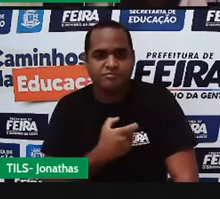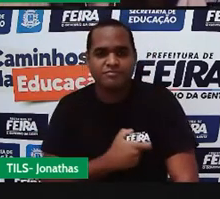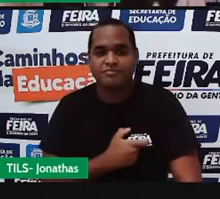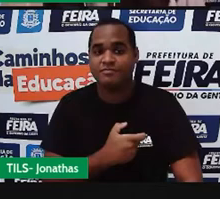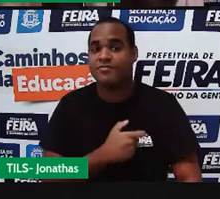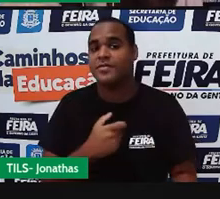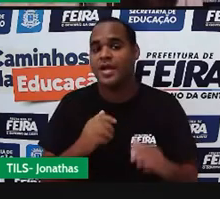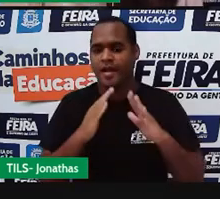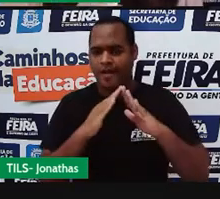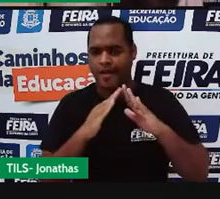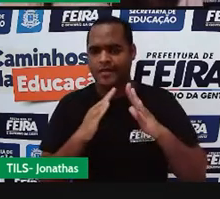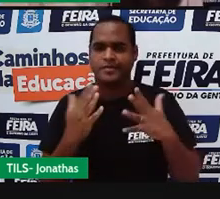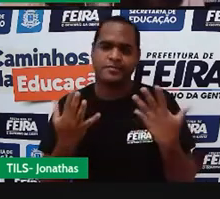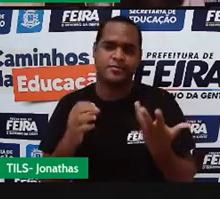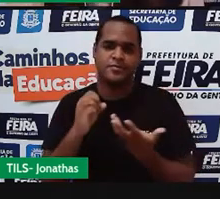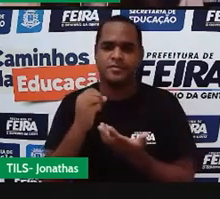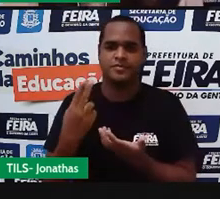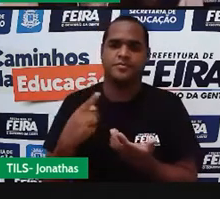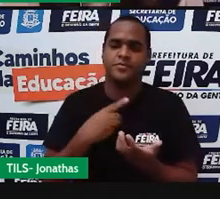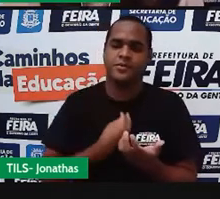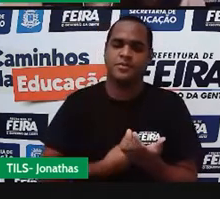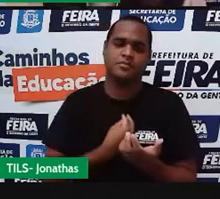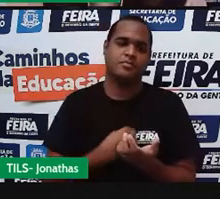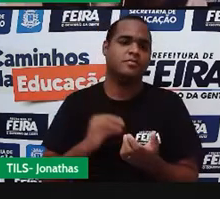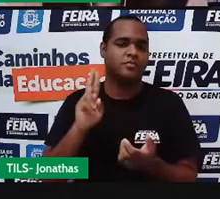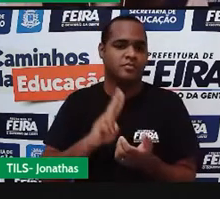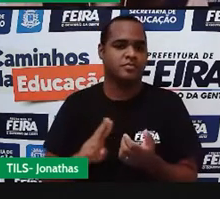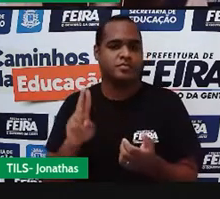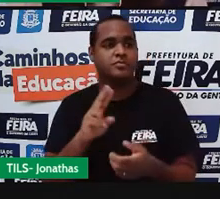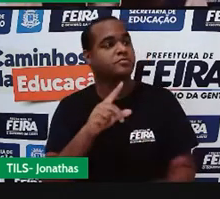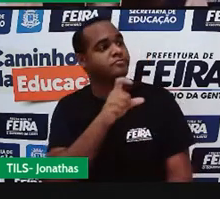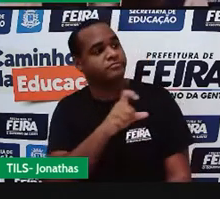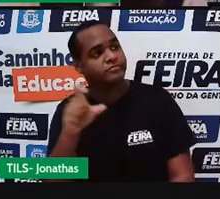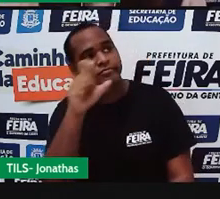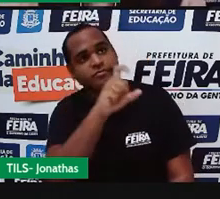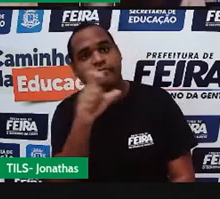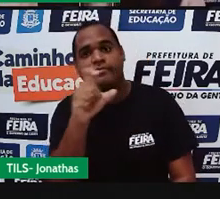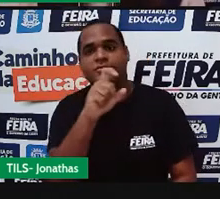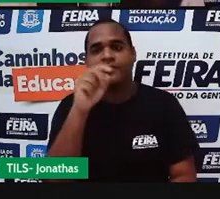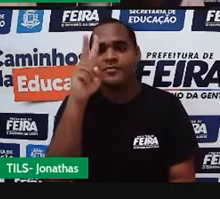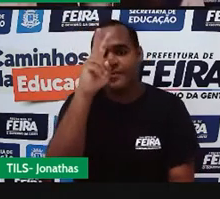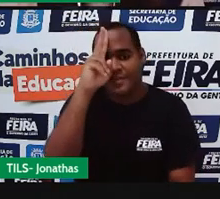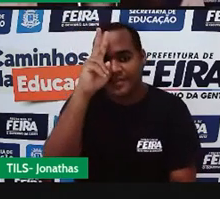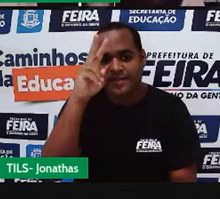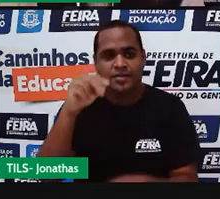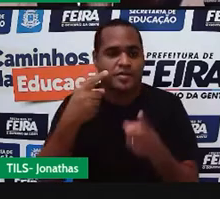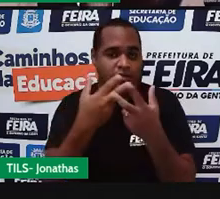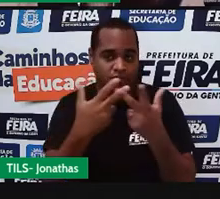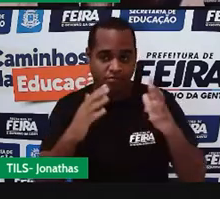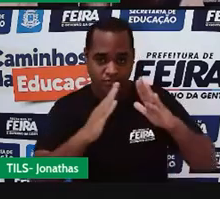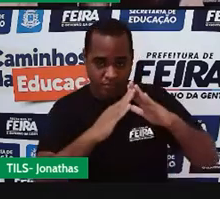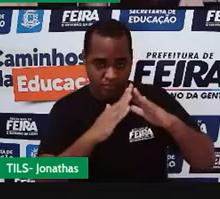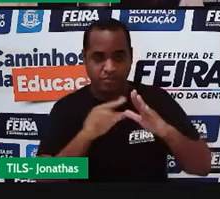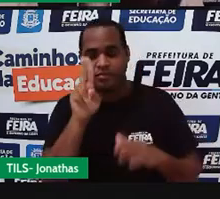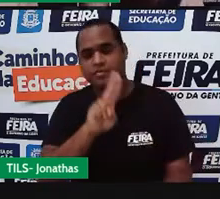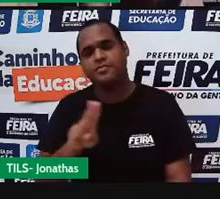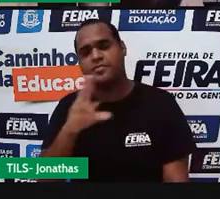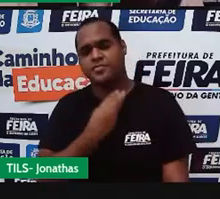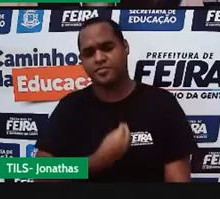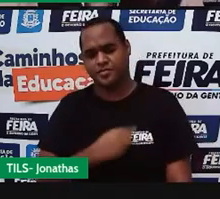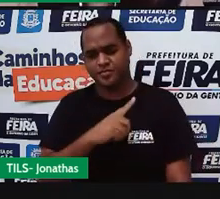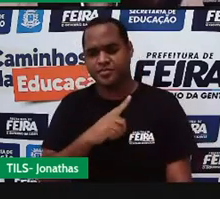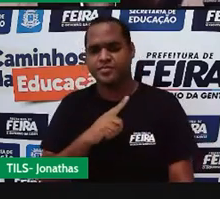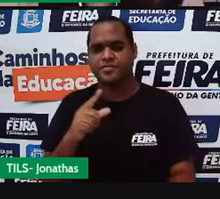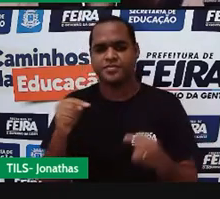que a gente usa aquele produto que a gente usa para matar os insetos em casa então quando a gente utiliza esses produtos eles